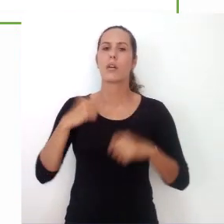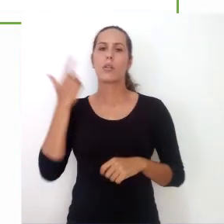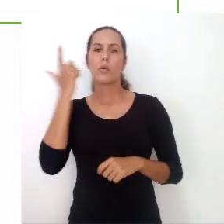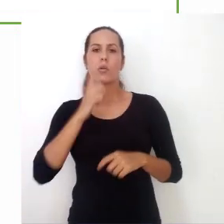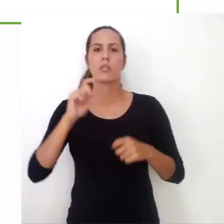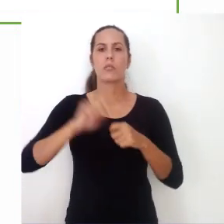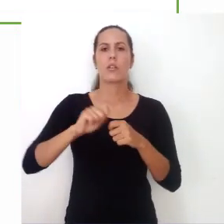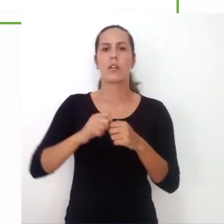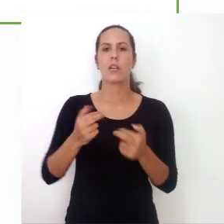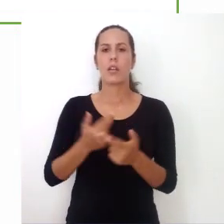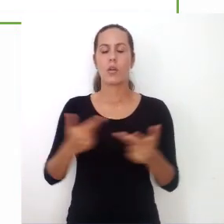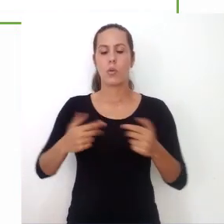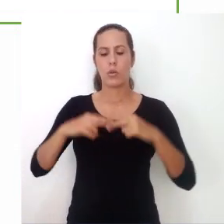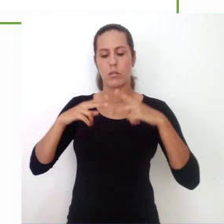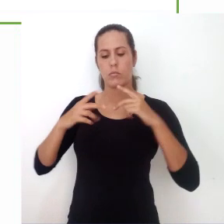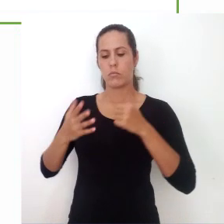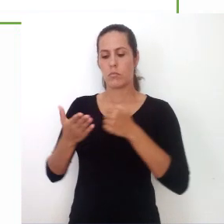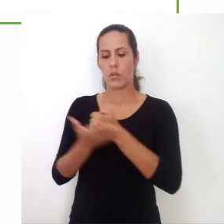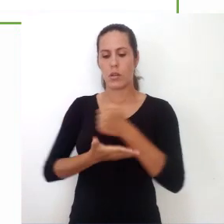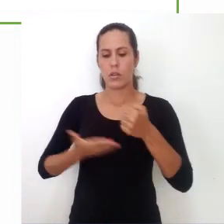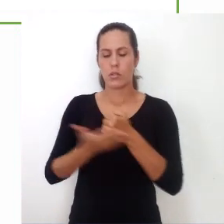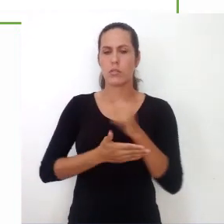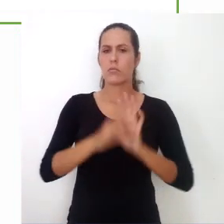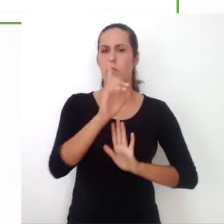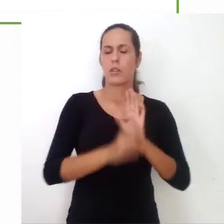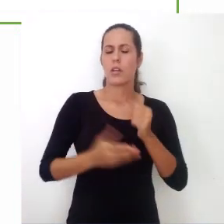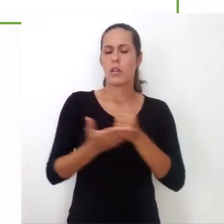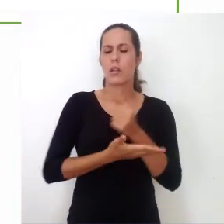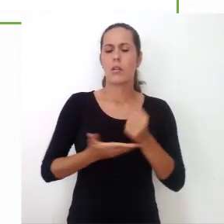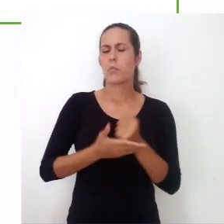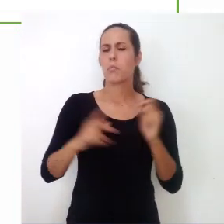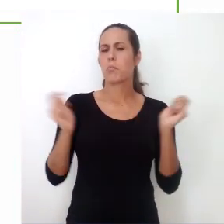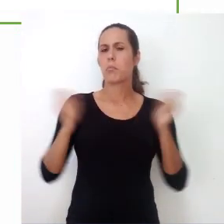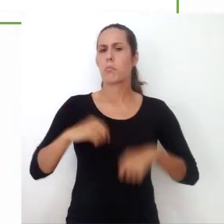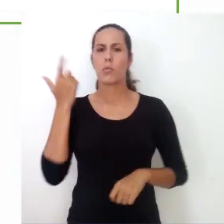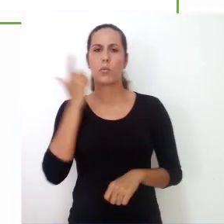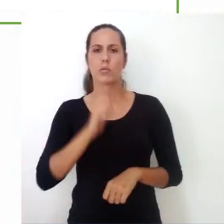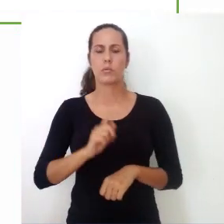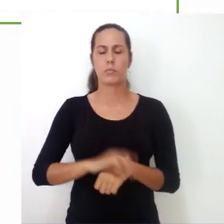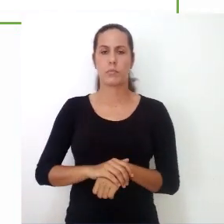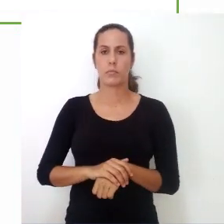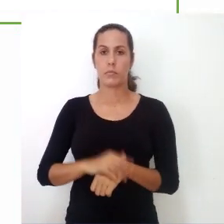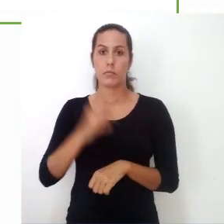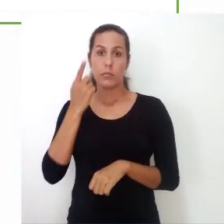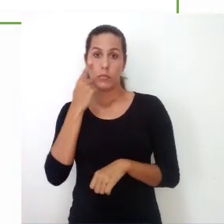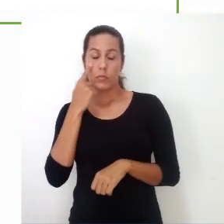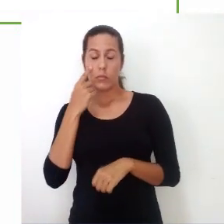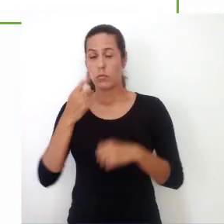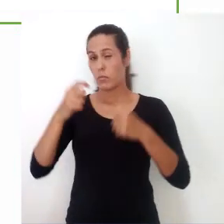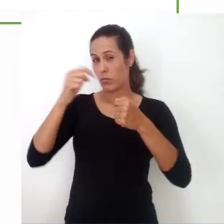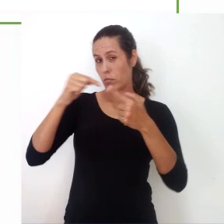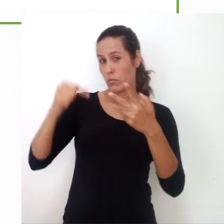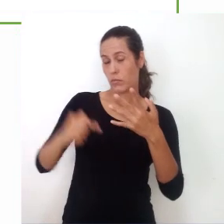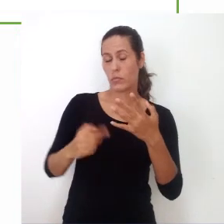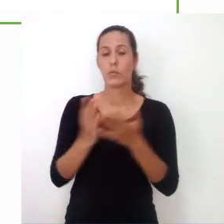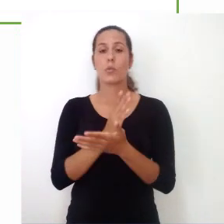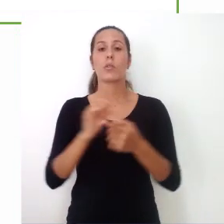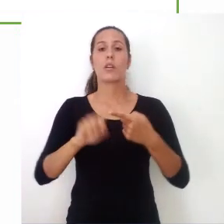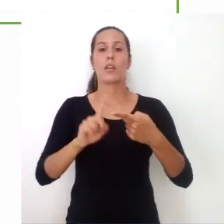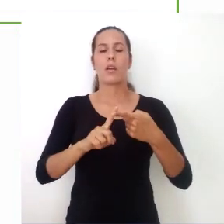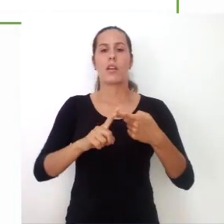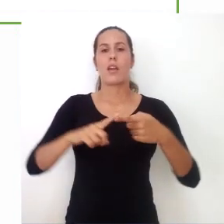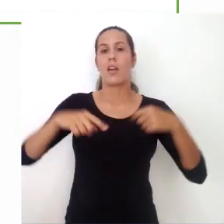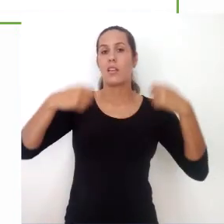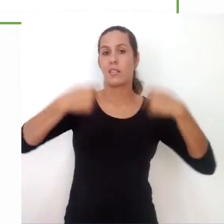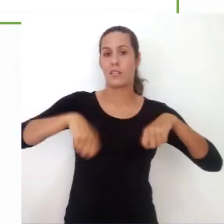das necessidades humanas fundamentais. Como há na tela, eu destaquei a questão das